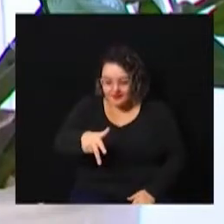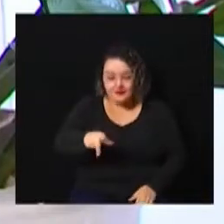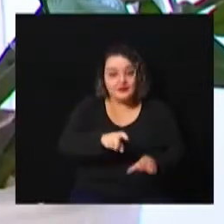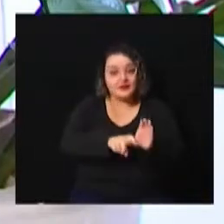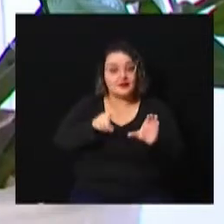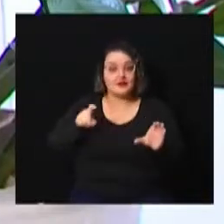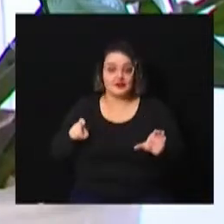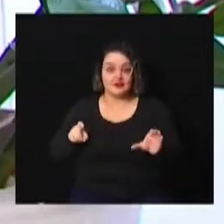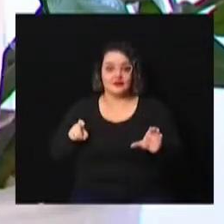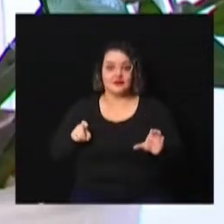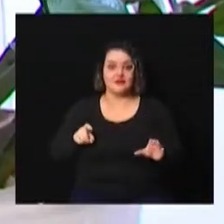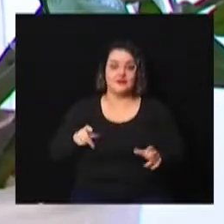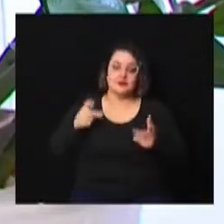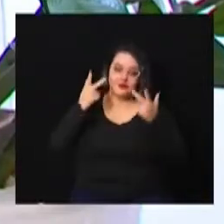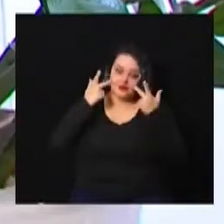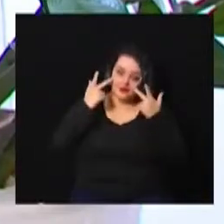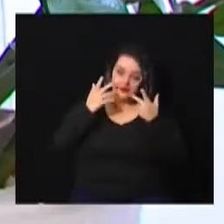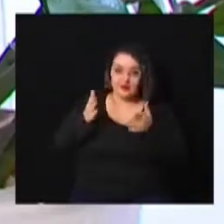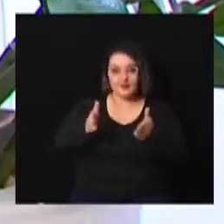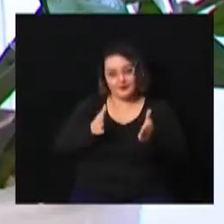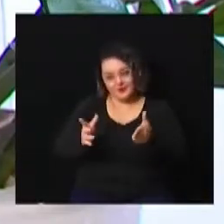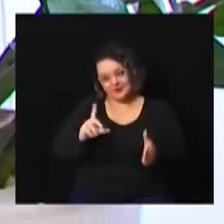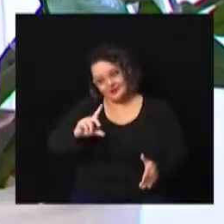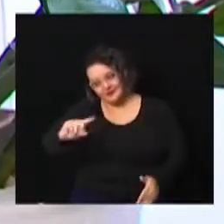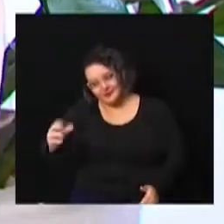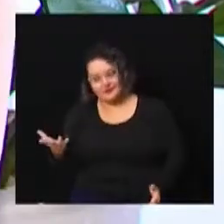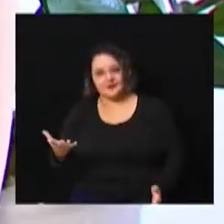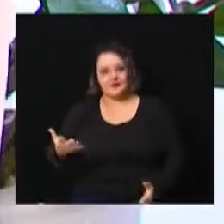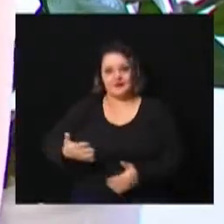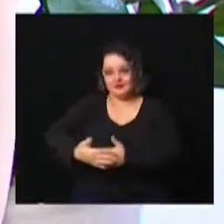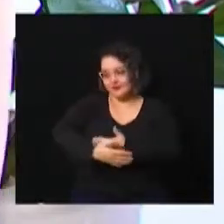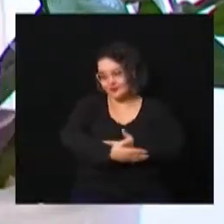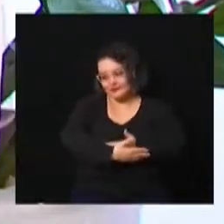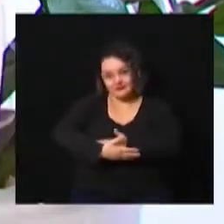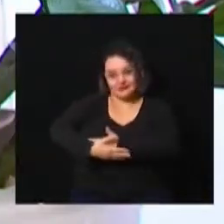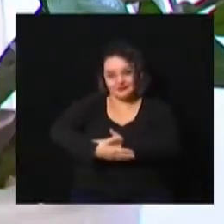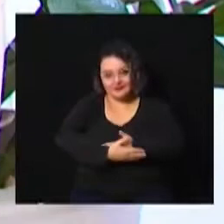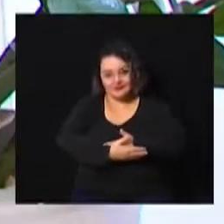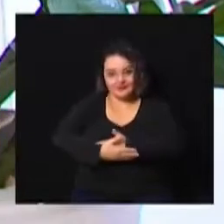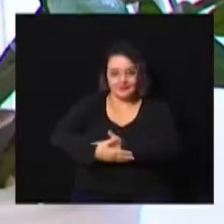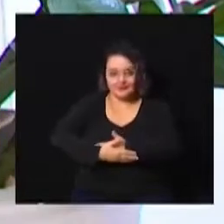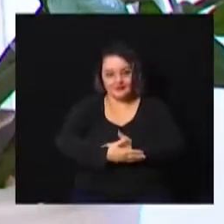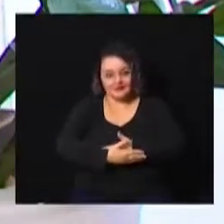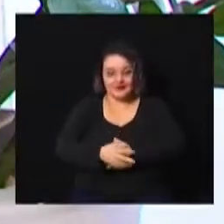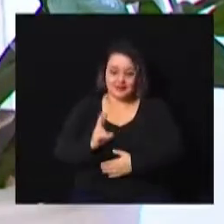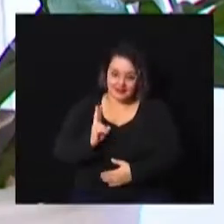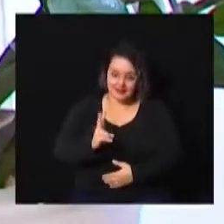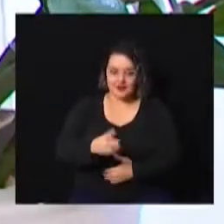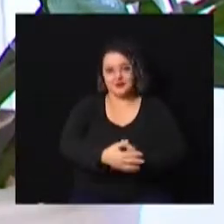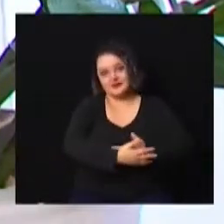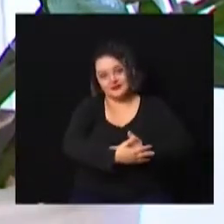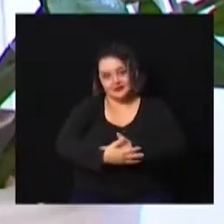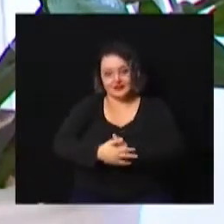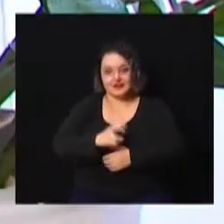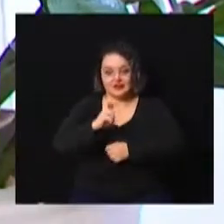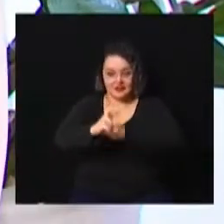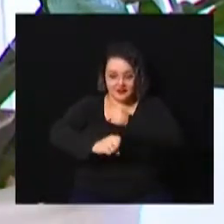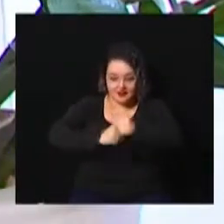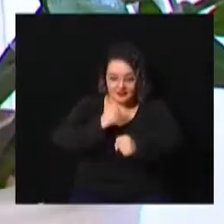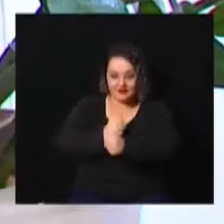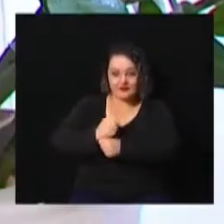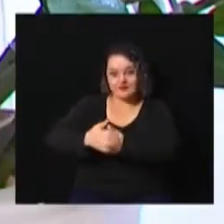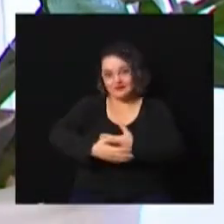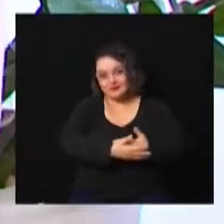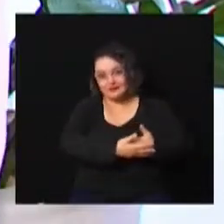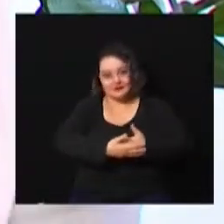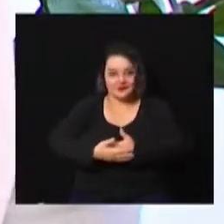andar independente, geralmente é onde ela vai embora. Então é um neném que você cuida, sempre um neném que você tá cuidando, né? Todos 5 anos